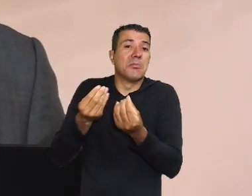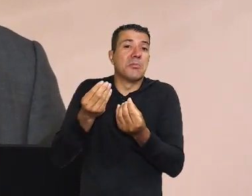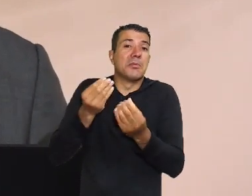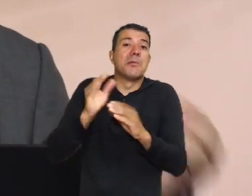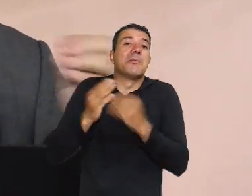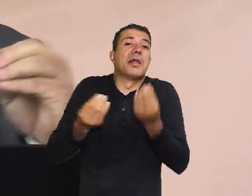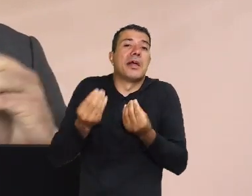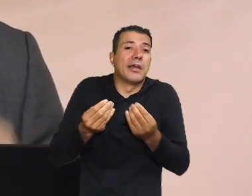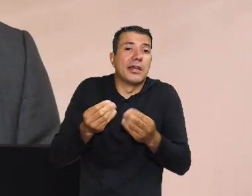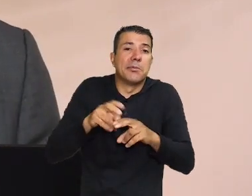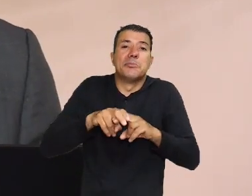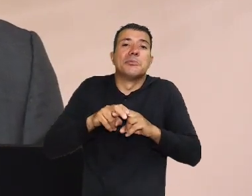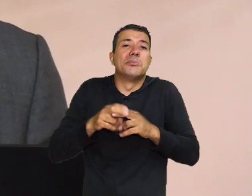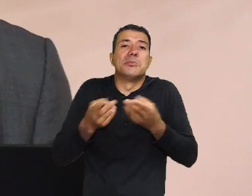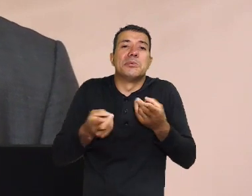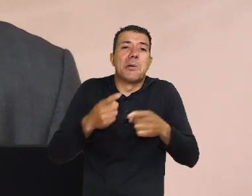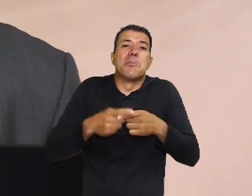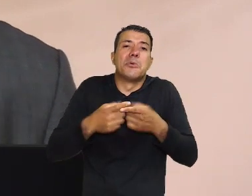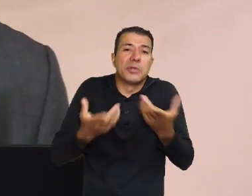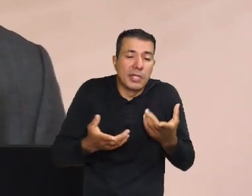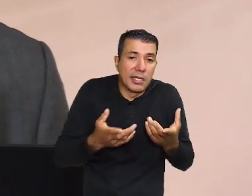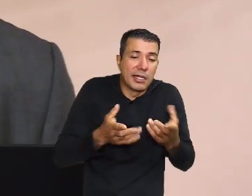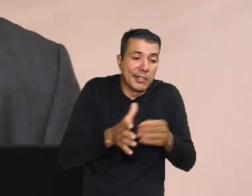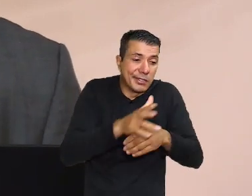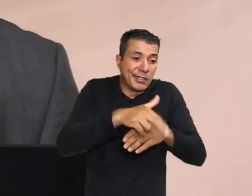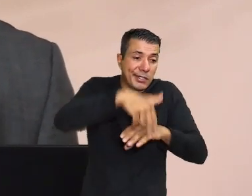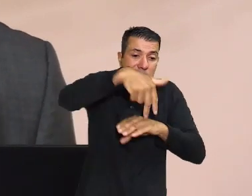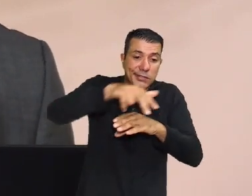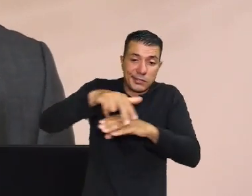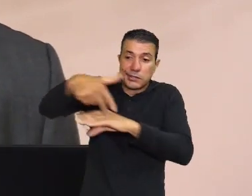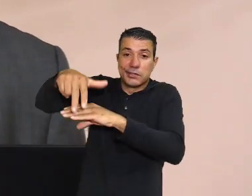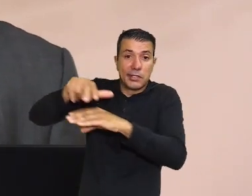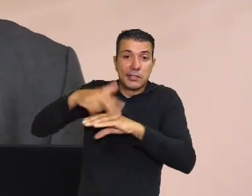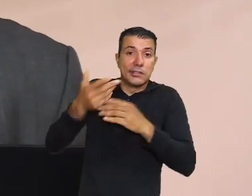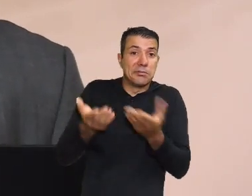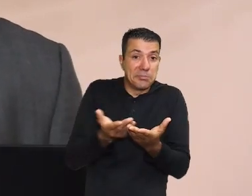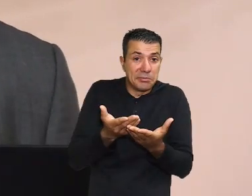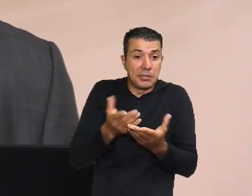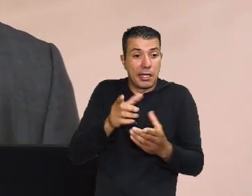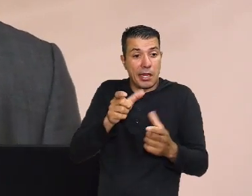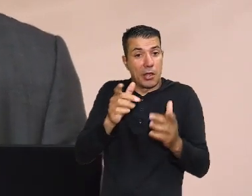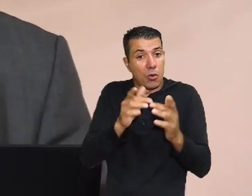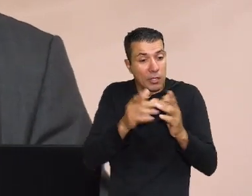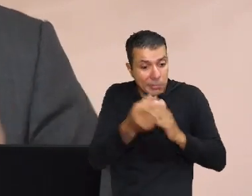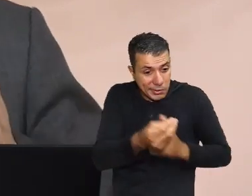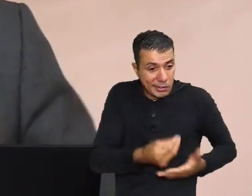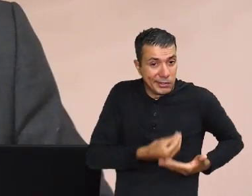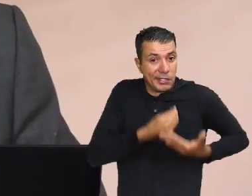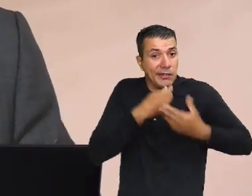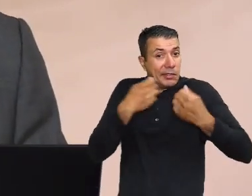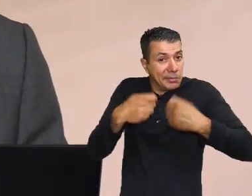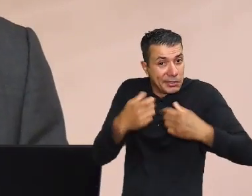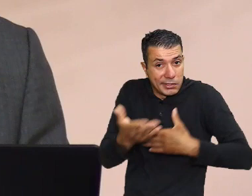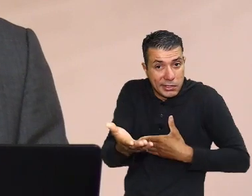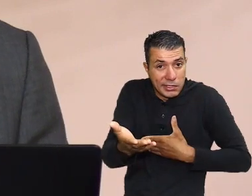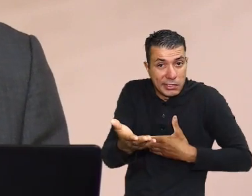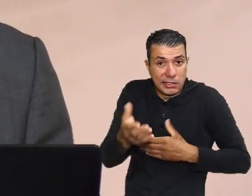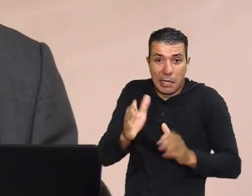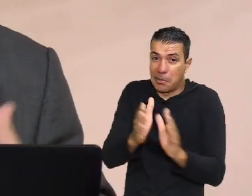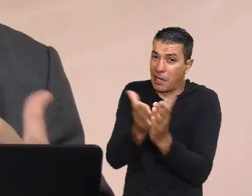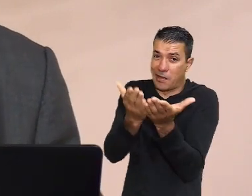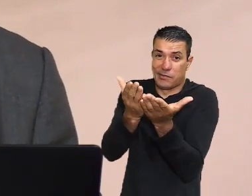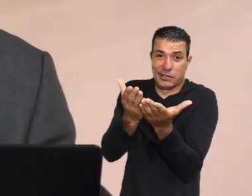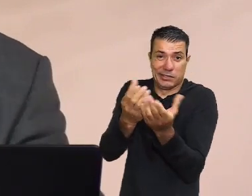sentido. A pessoa, para ter consciência, para ter contato, ela precisa estar viva em algum lugar. A Bíblia não tem esse